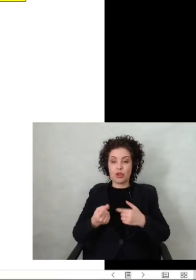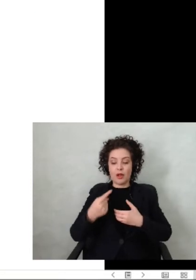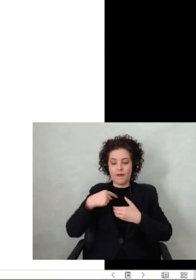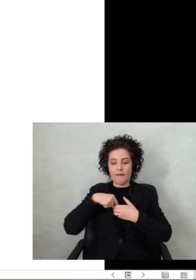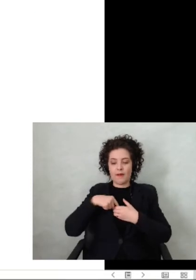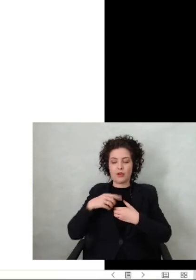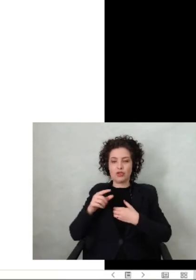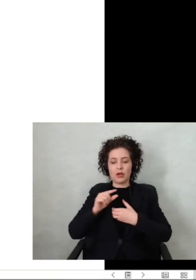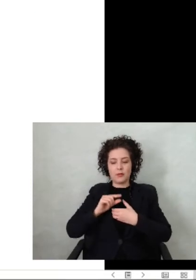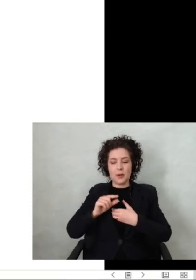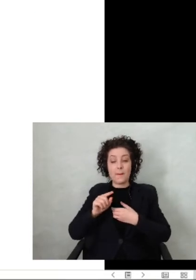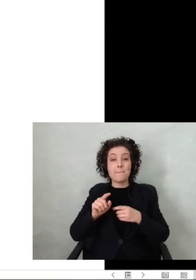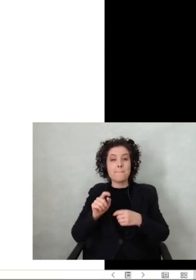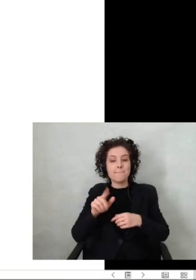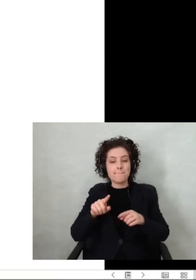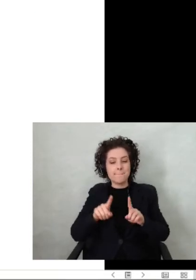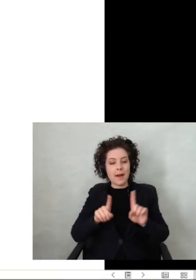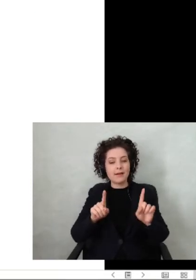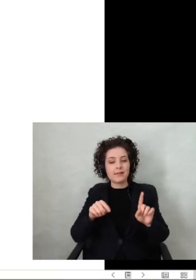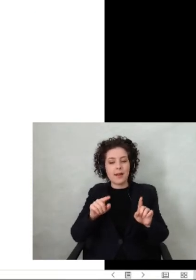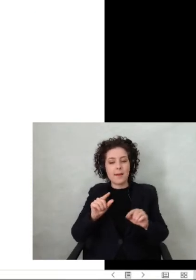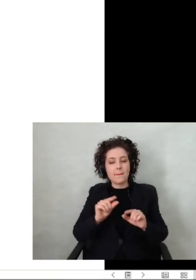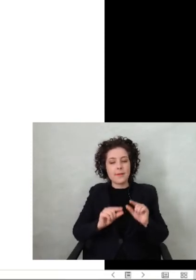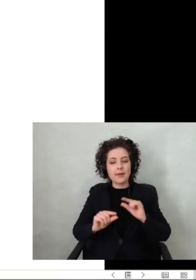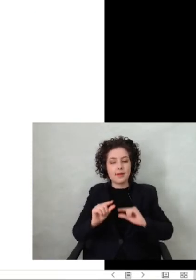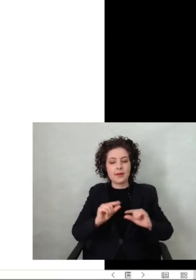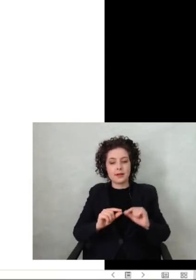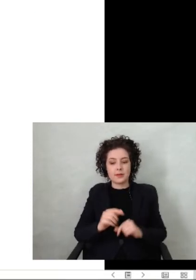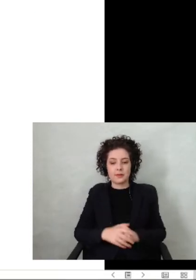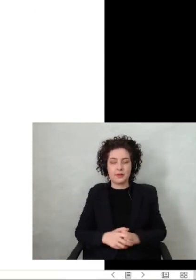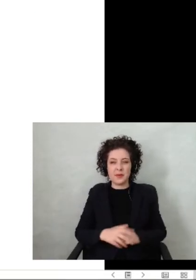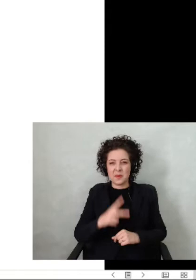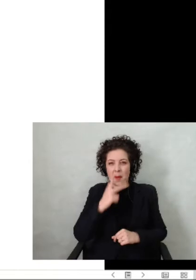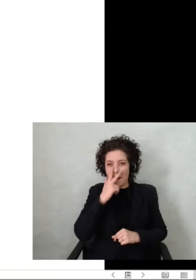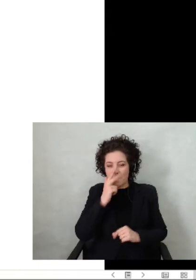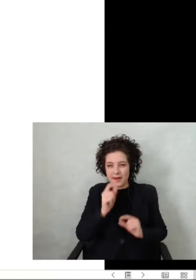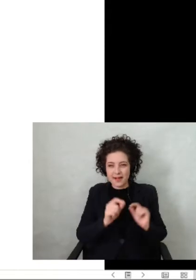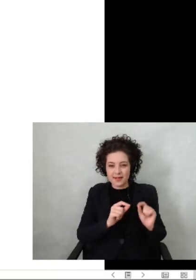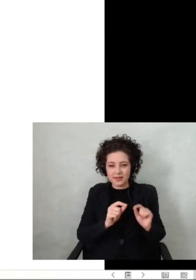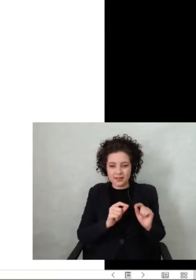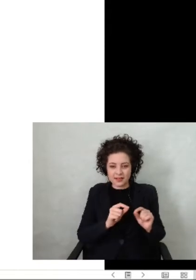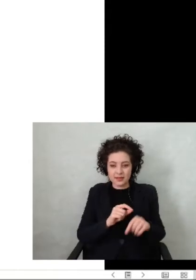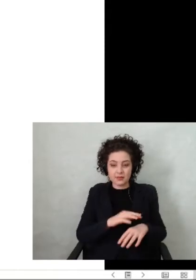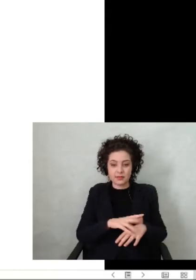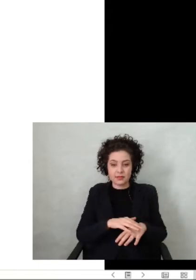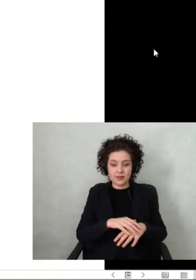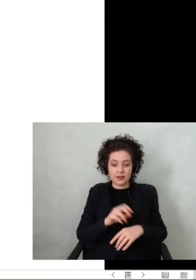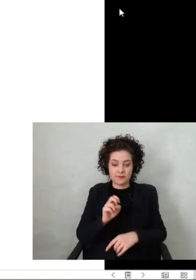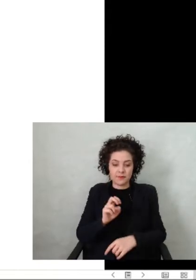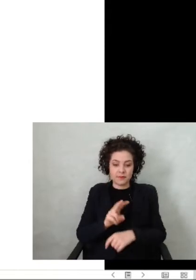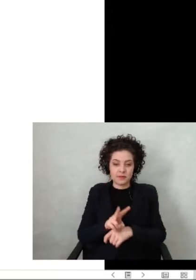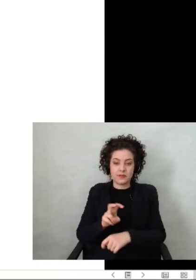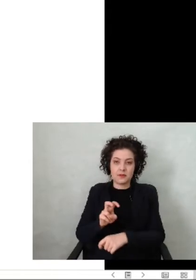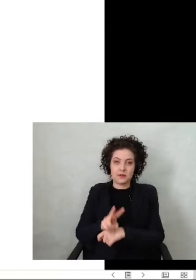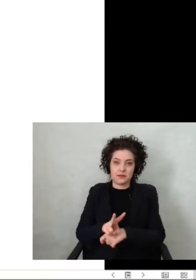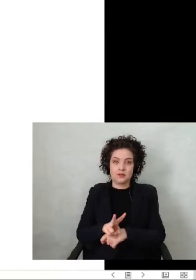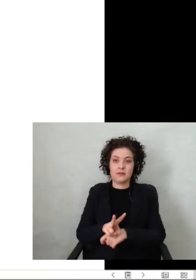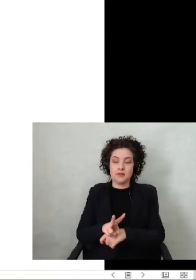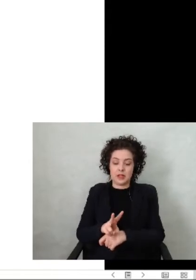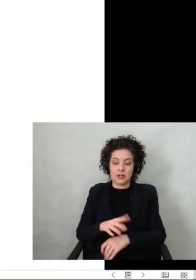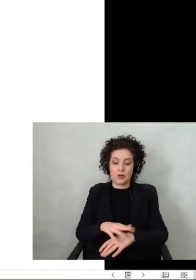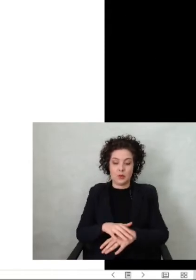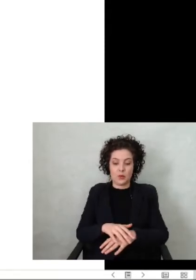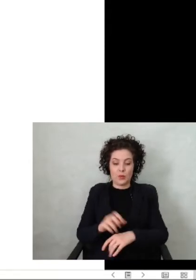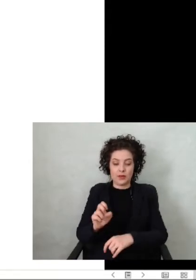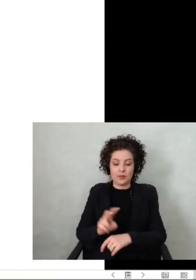pequena. E nesse contexto, o que a gente tem, na verdade, é uma doença viral que causa muita